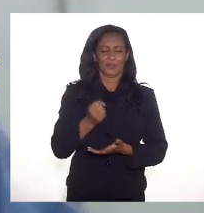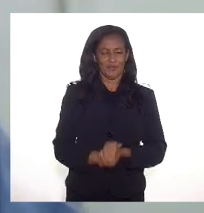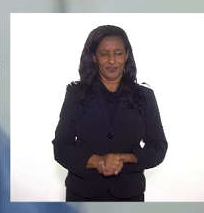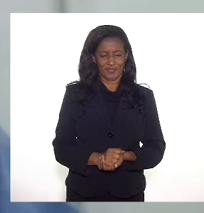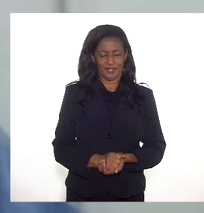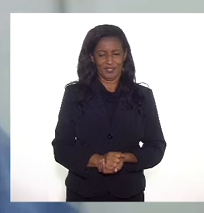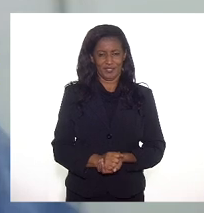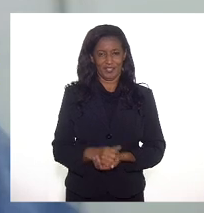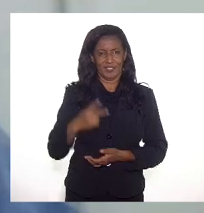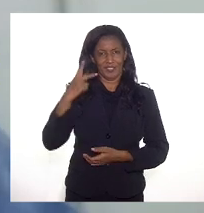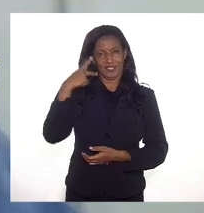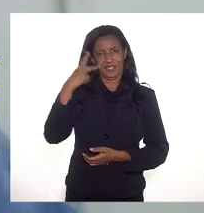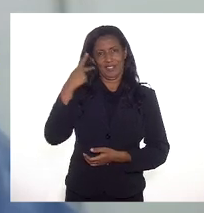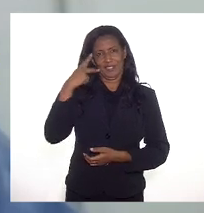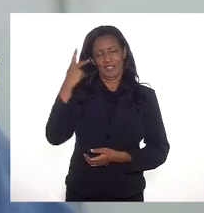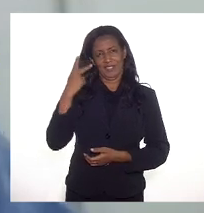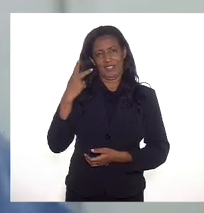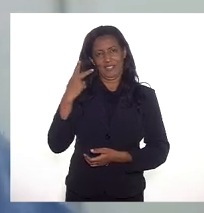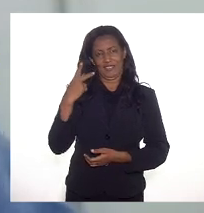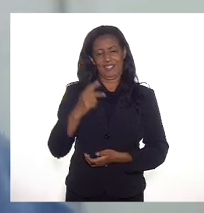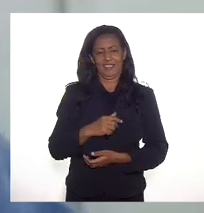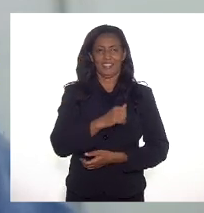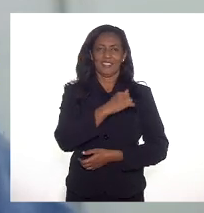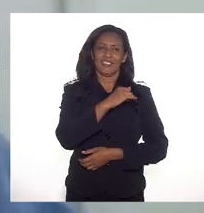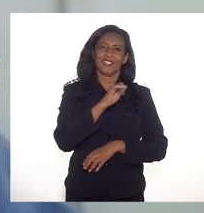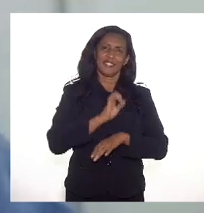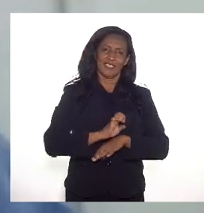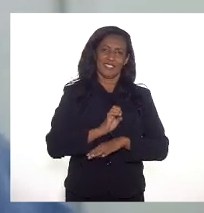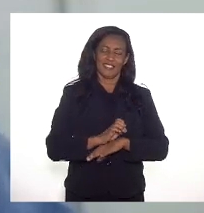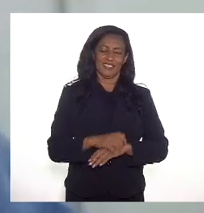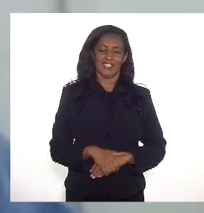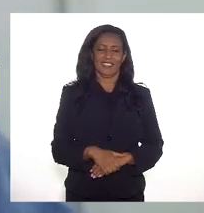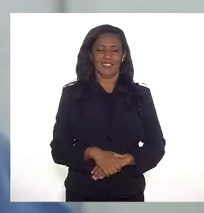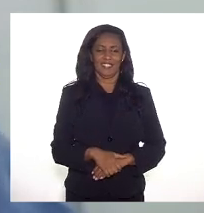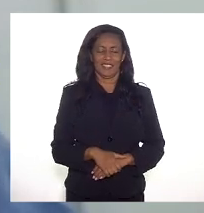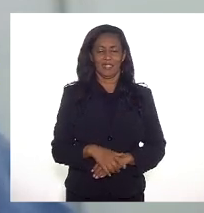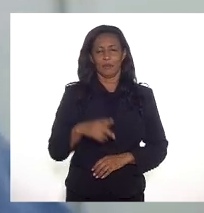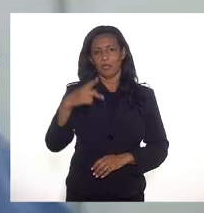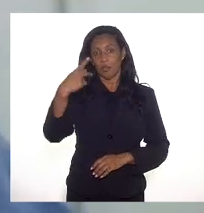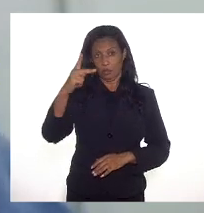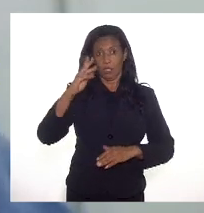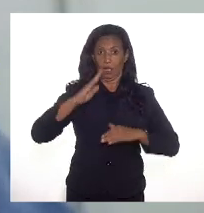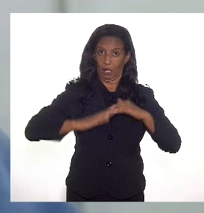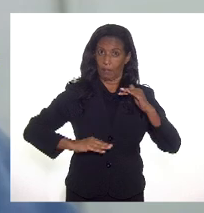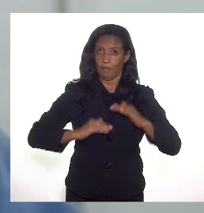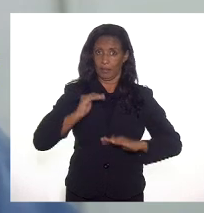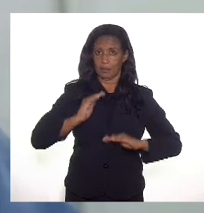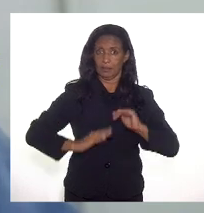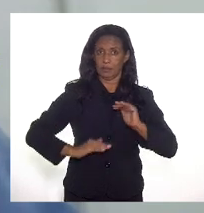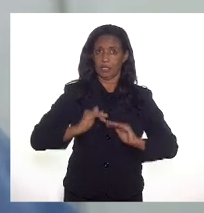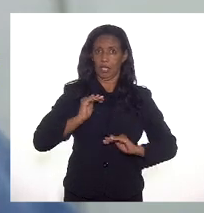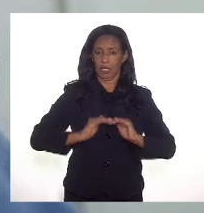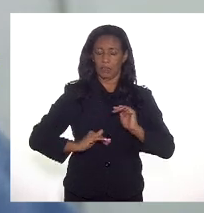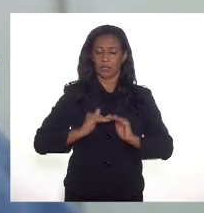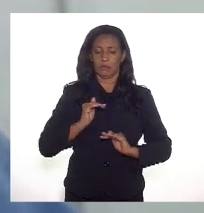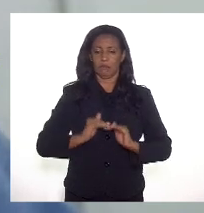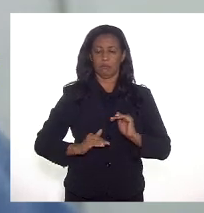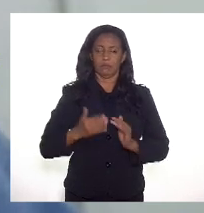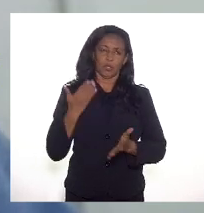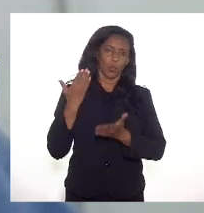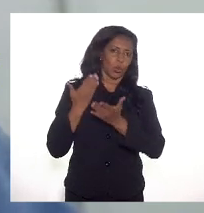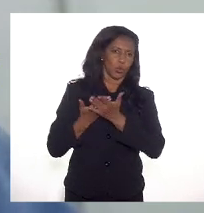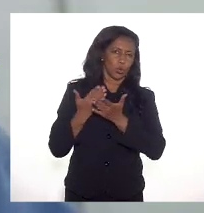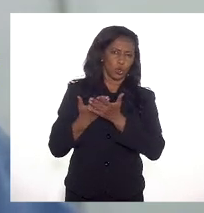do Parlamento Fluminense. Pela sua capacidade de estudar todas